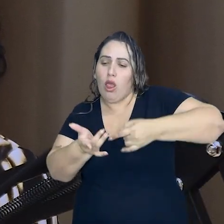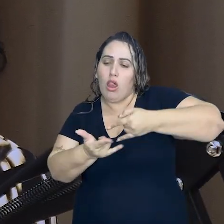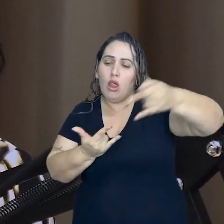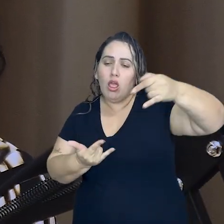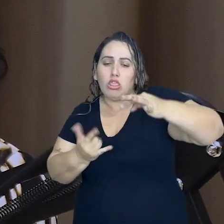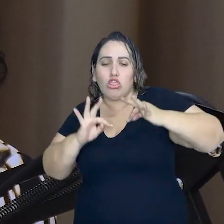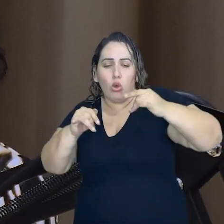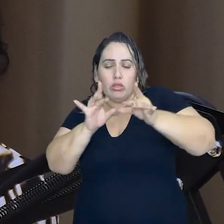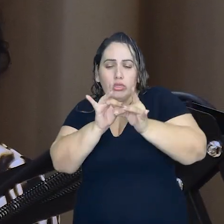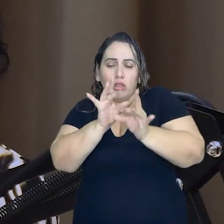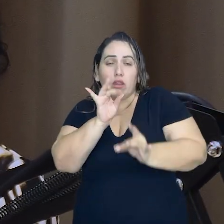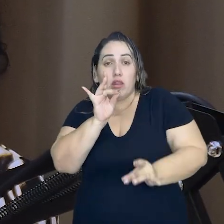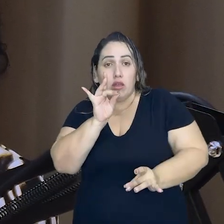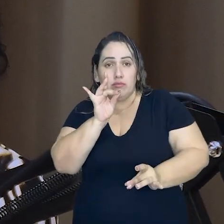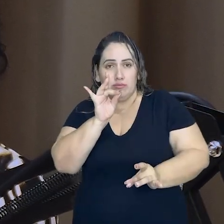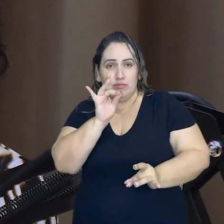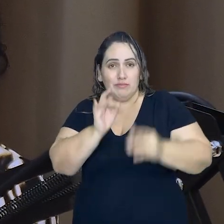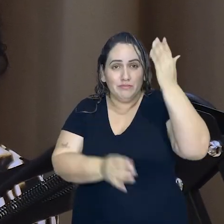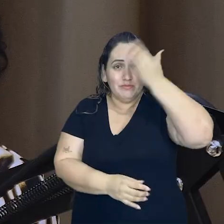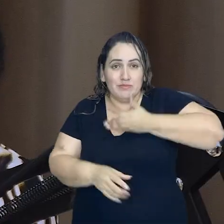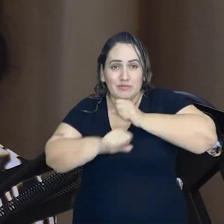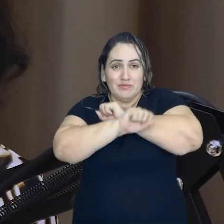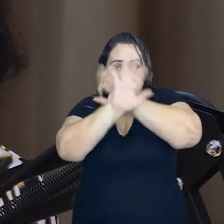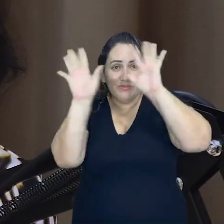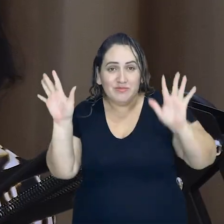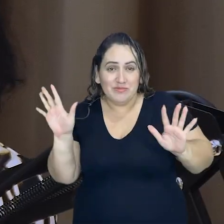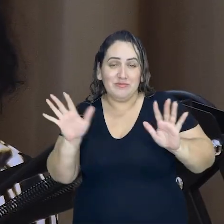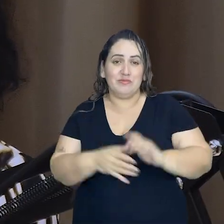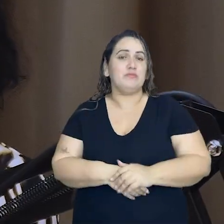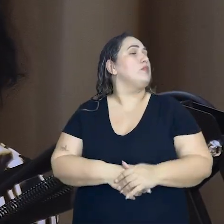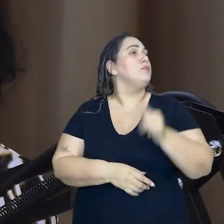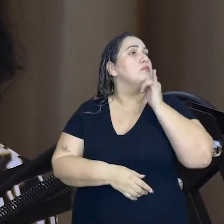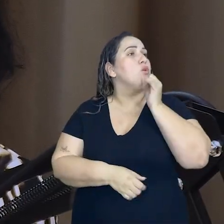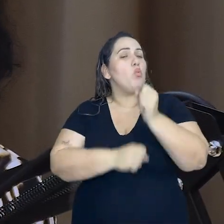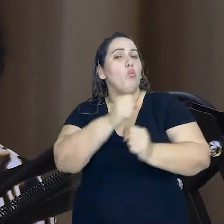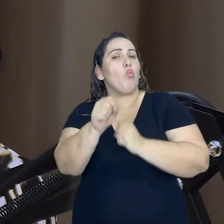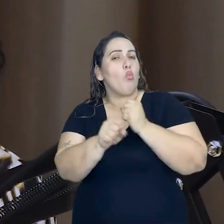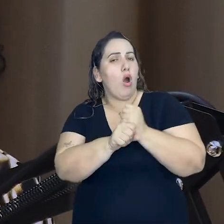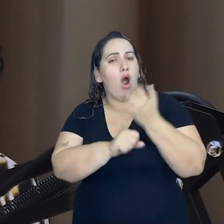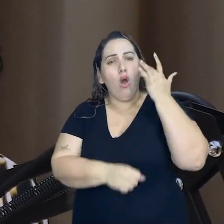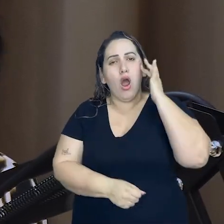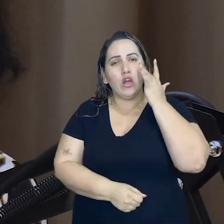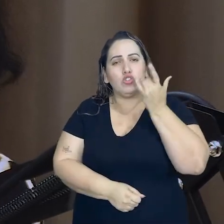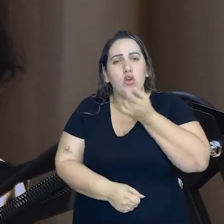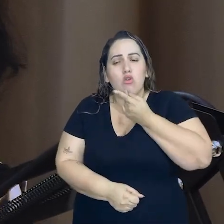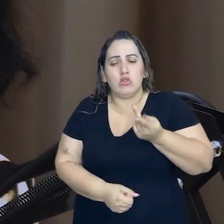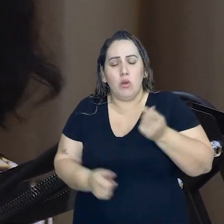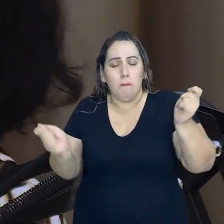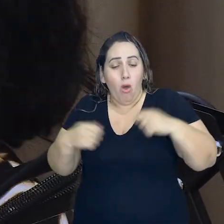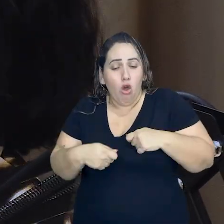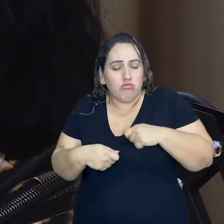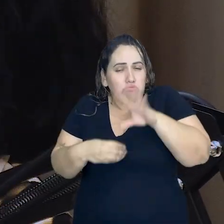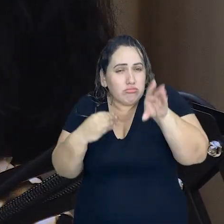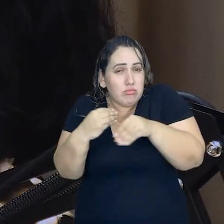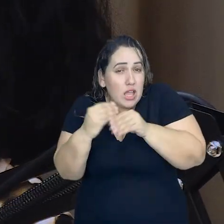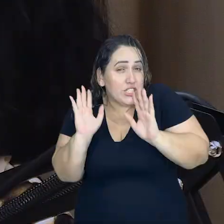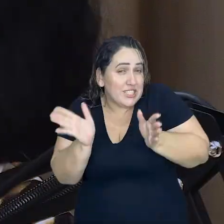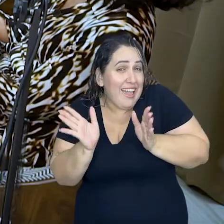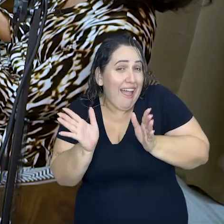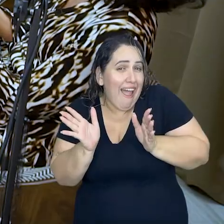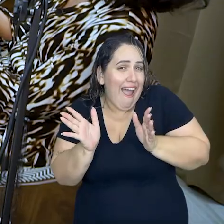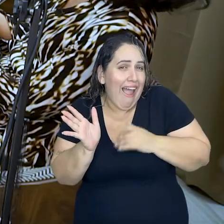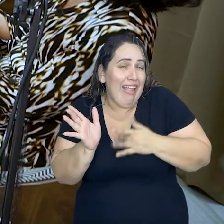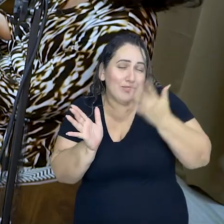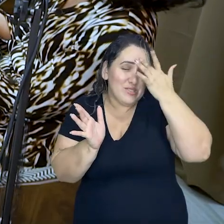como nós temos nas contas anuais, que é uma coisa que eu acho que eu posso já adentrar agora, meninas, desculpe, eu